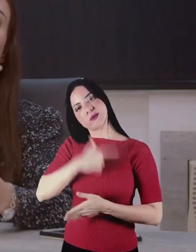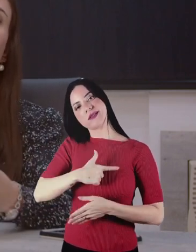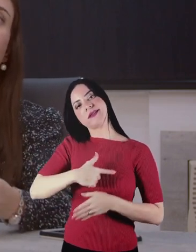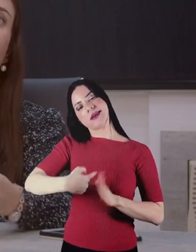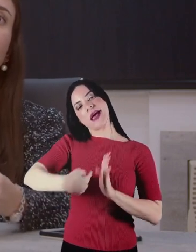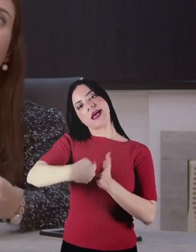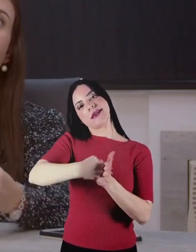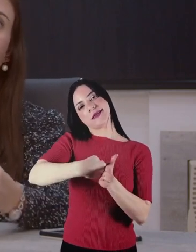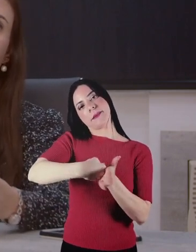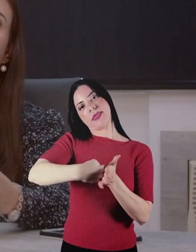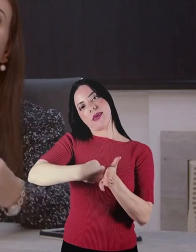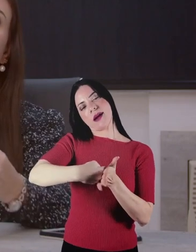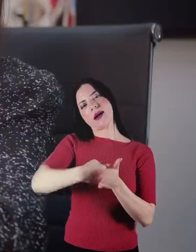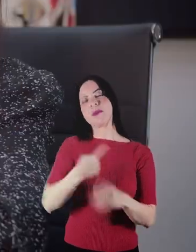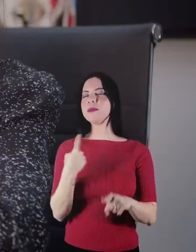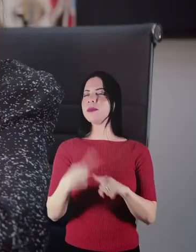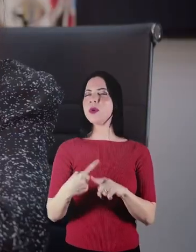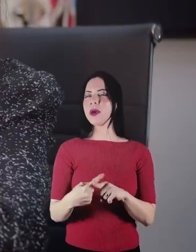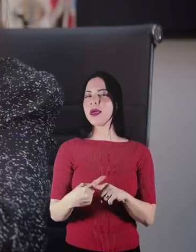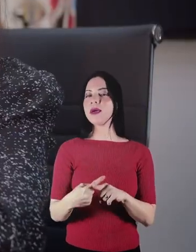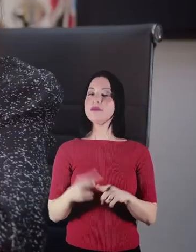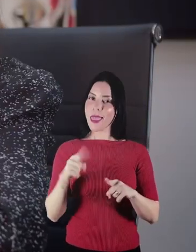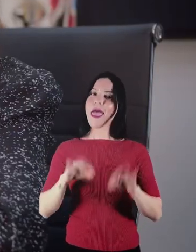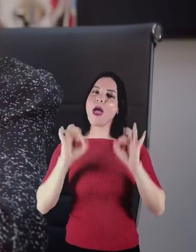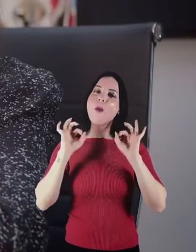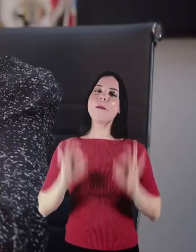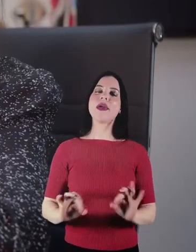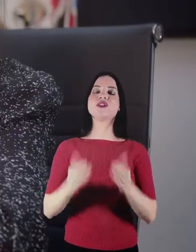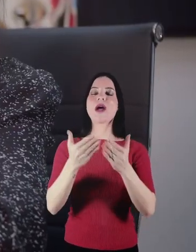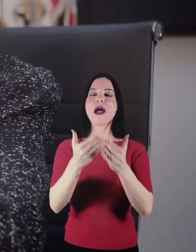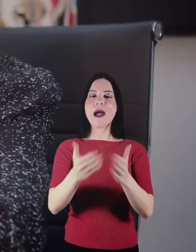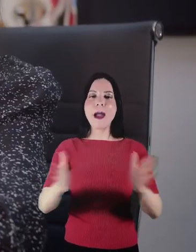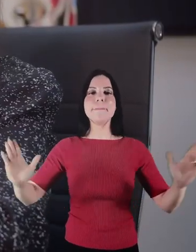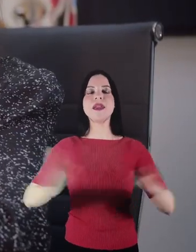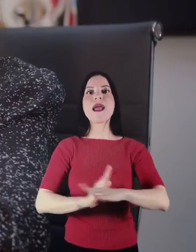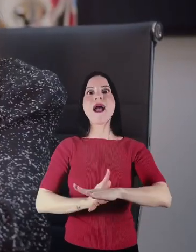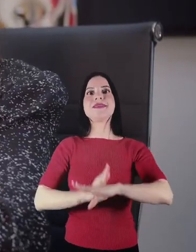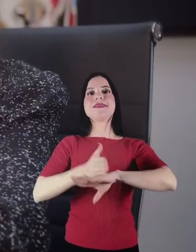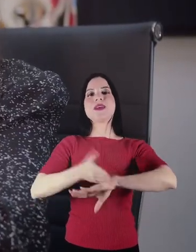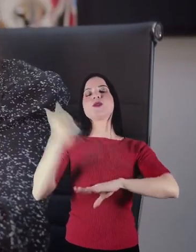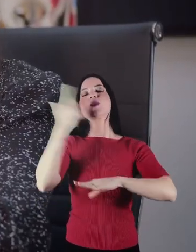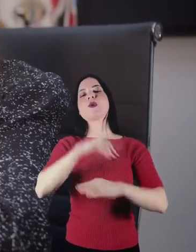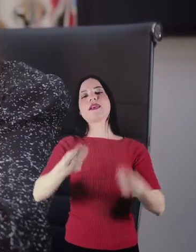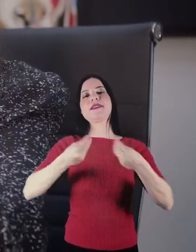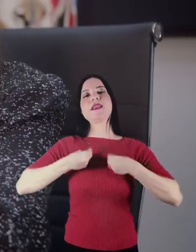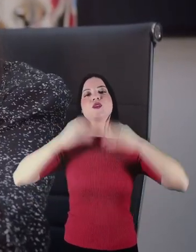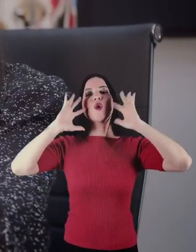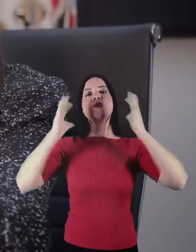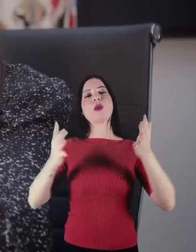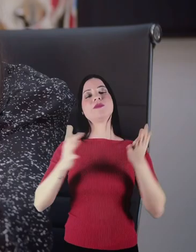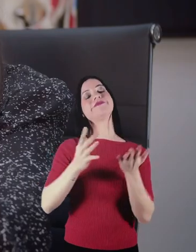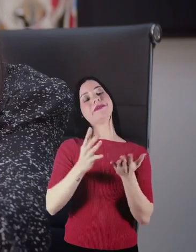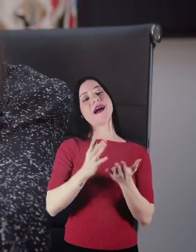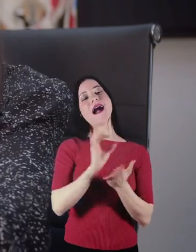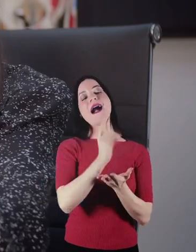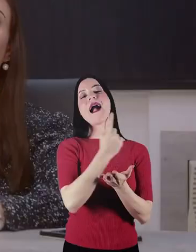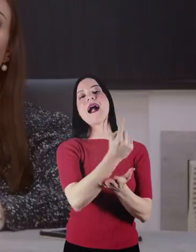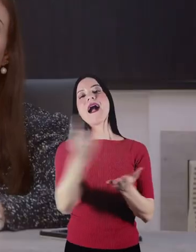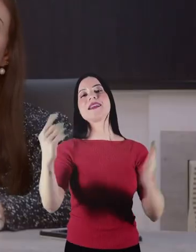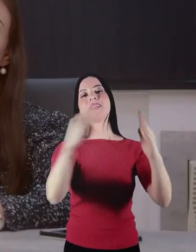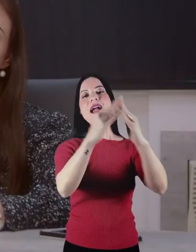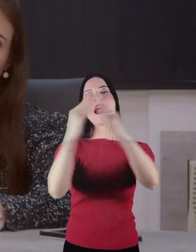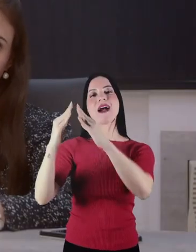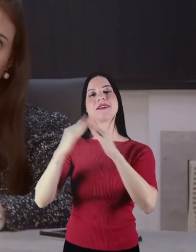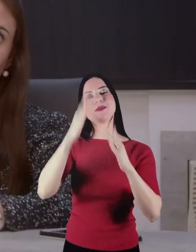teste. Porque a ideia aqui é realmente dar acesso e trazer, né, essa solução para dentro da casa das mulheres. Então